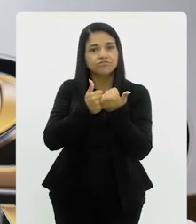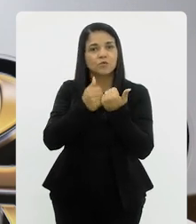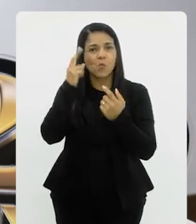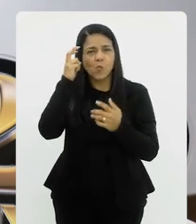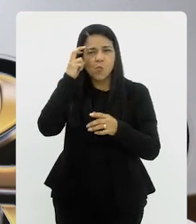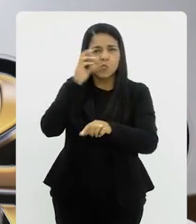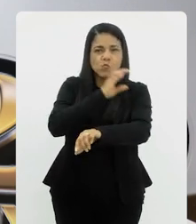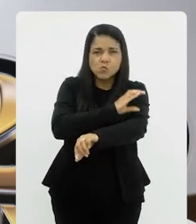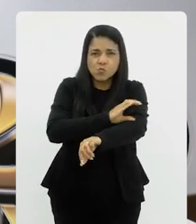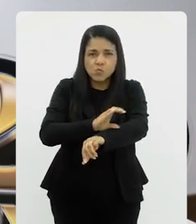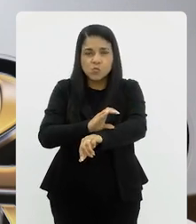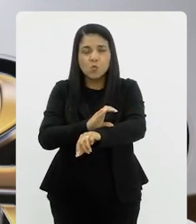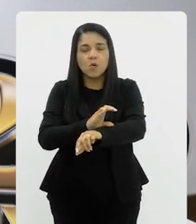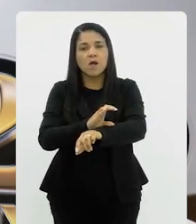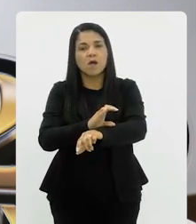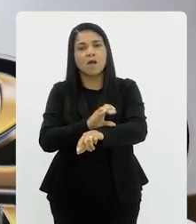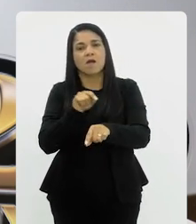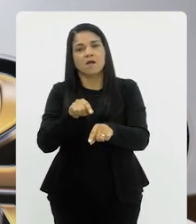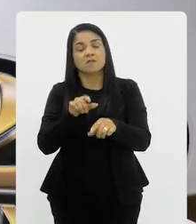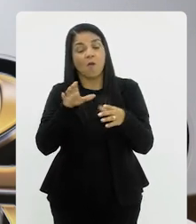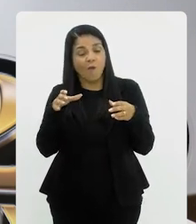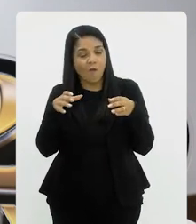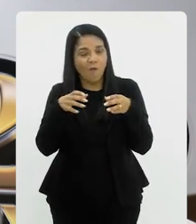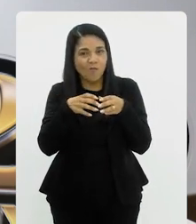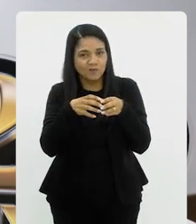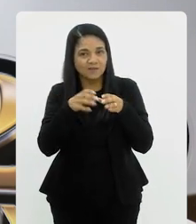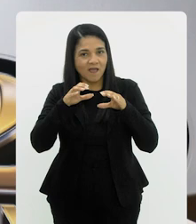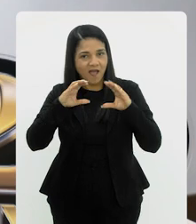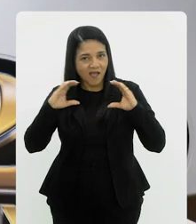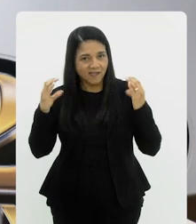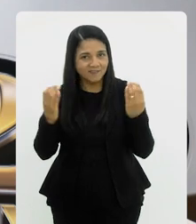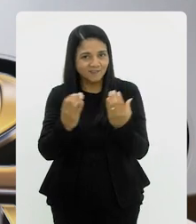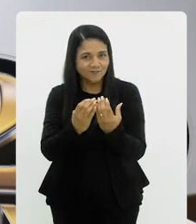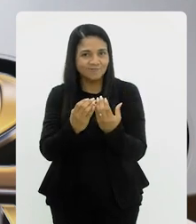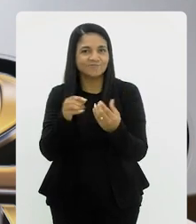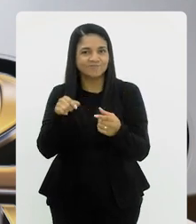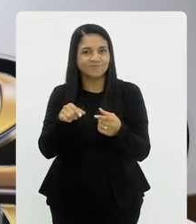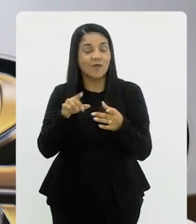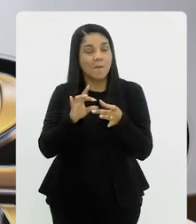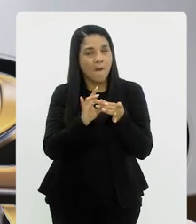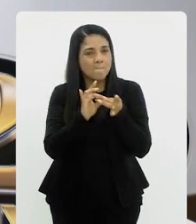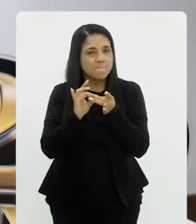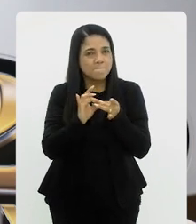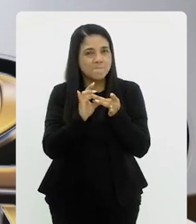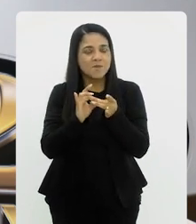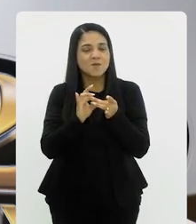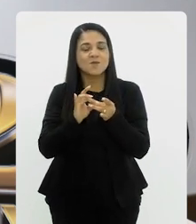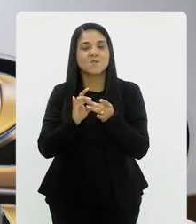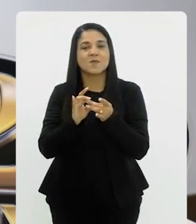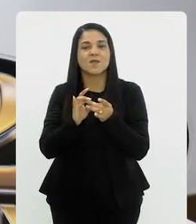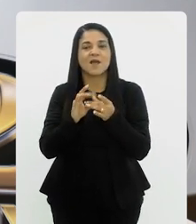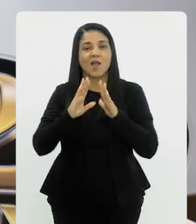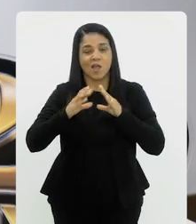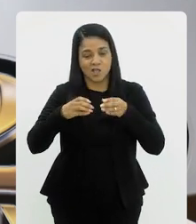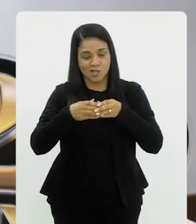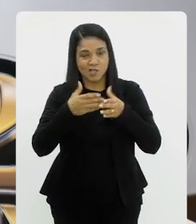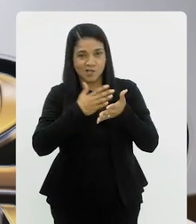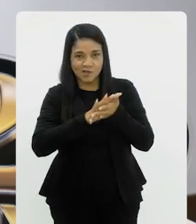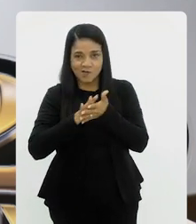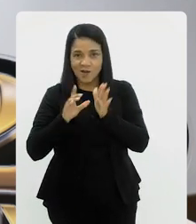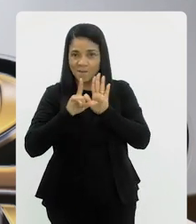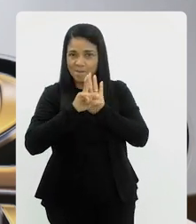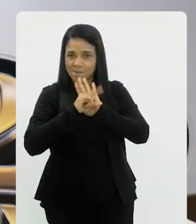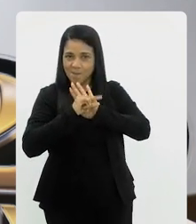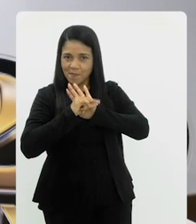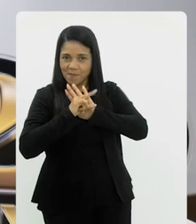da contribuição cultural, né? De um retorno que ele dá para a comunidade, né? Do apego que as pessoas têm pela Dom Bosco.